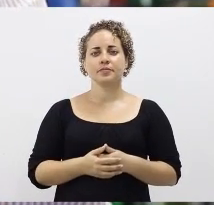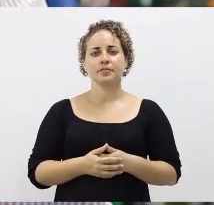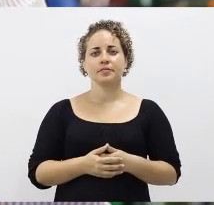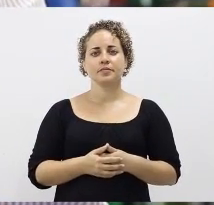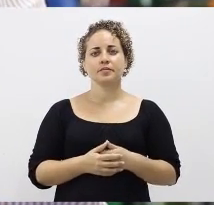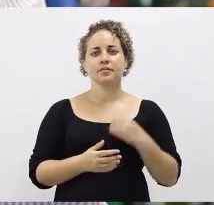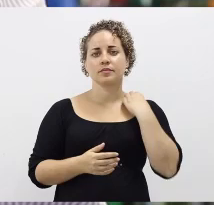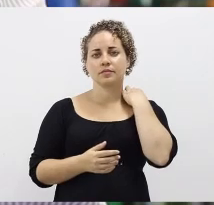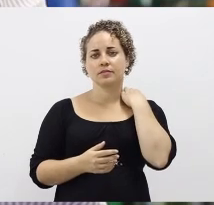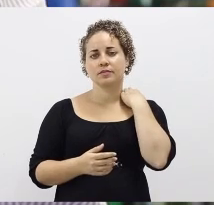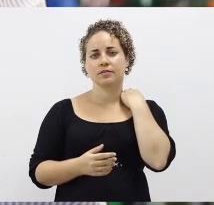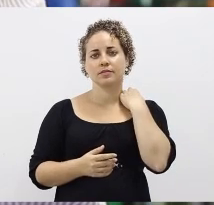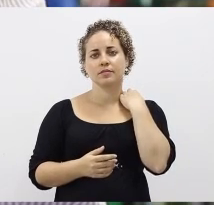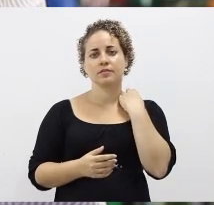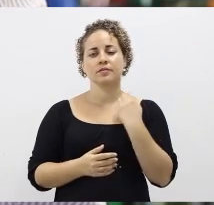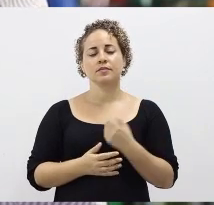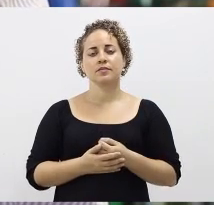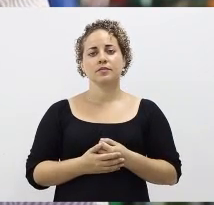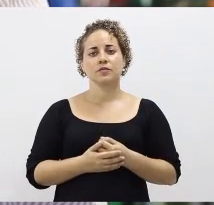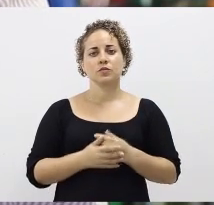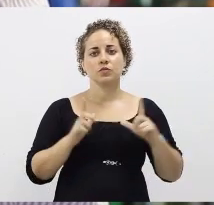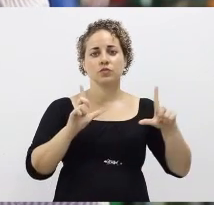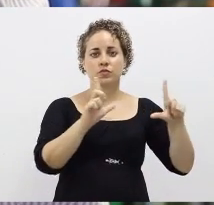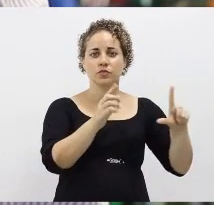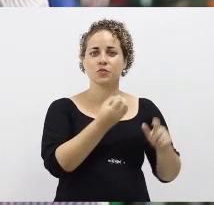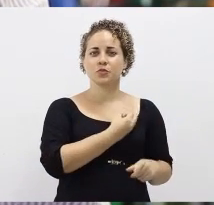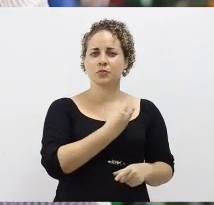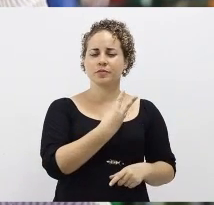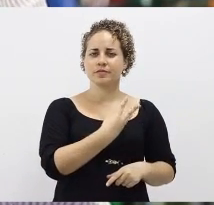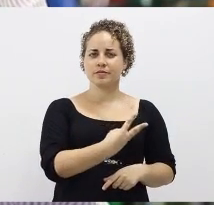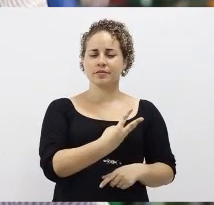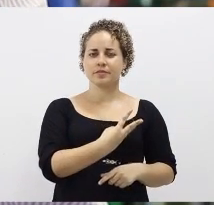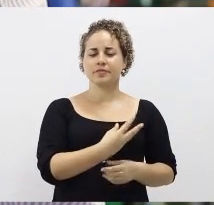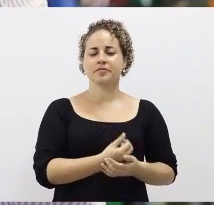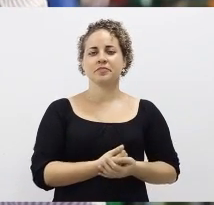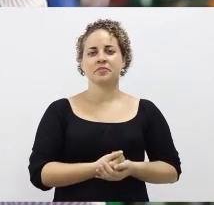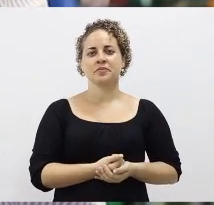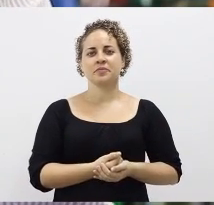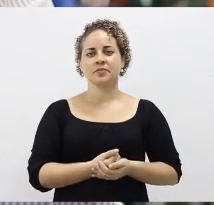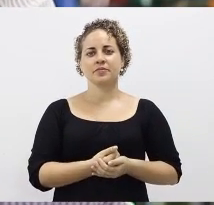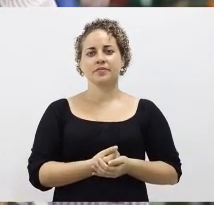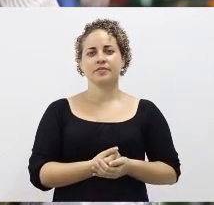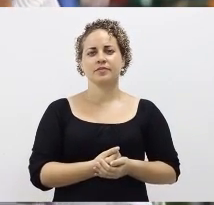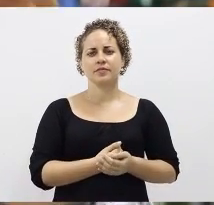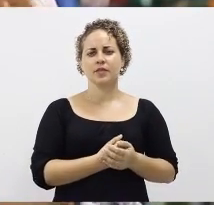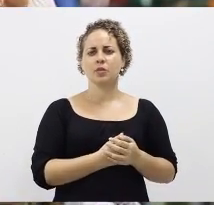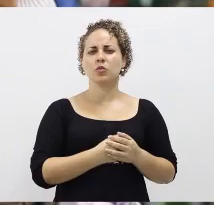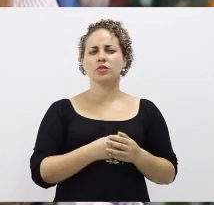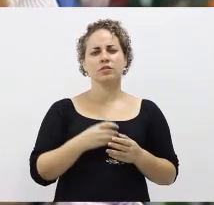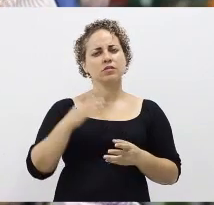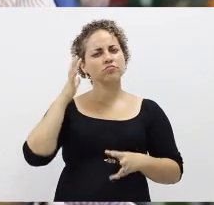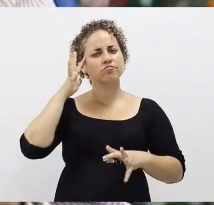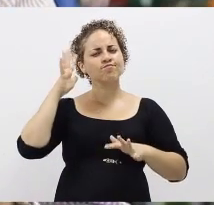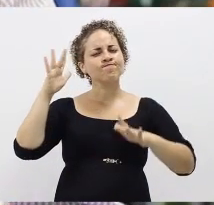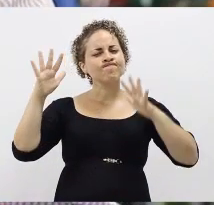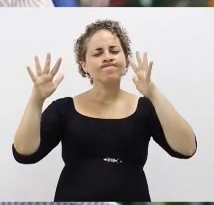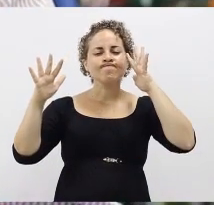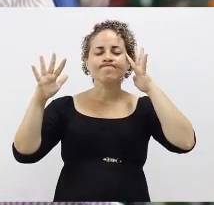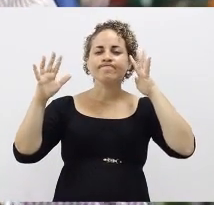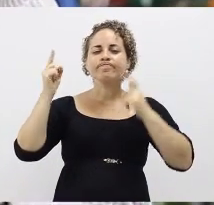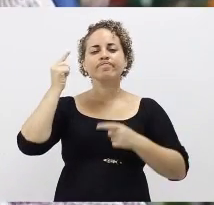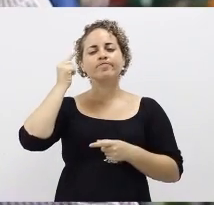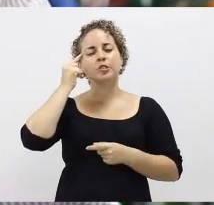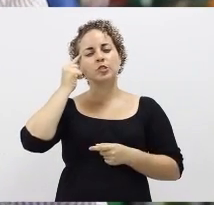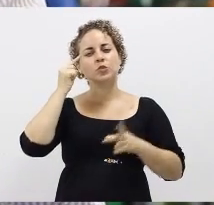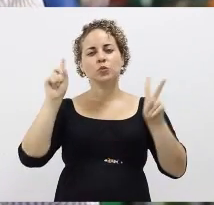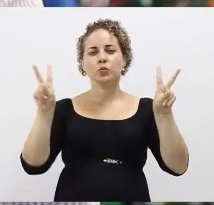no slide número 3, coloquei aqui algumas reflexões